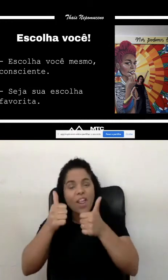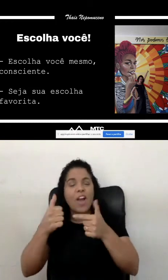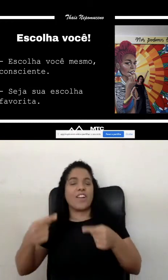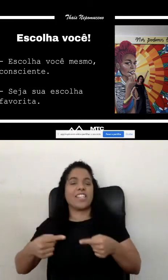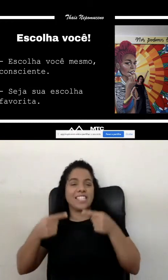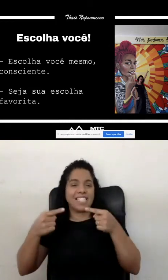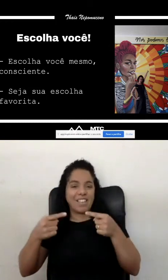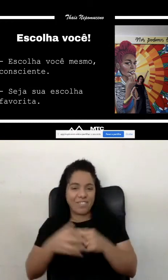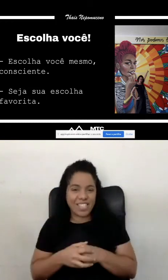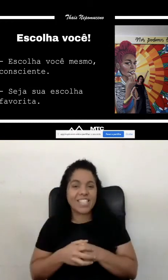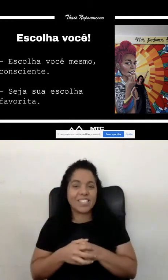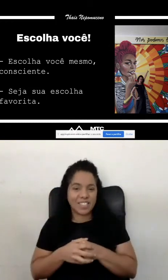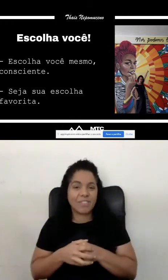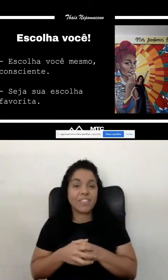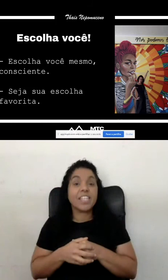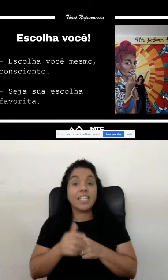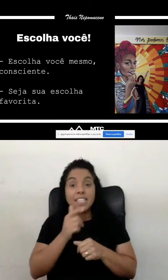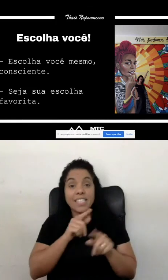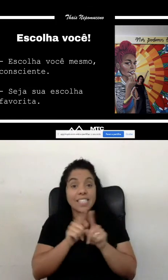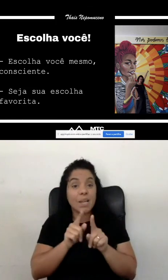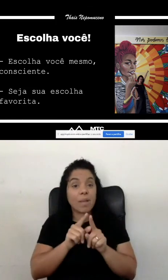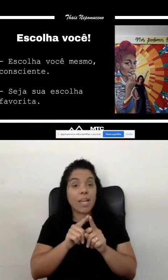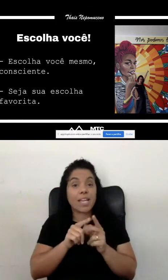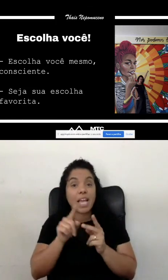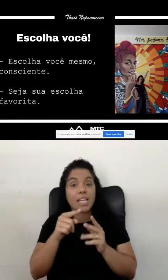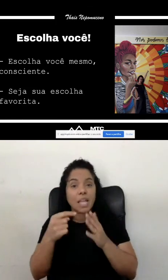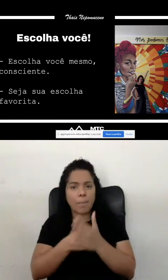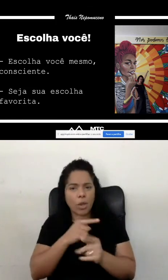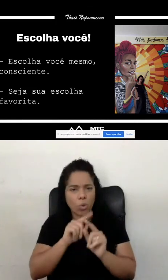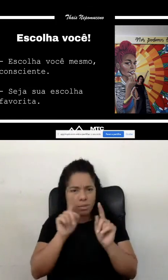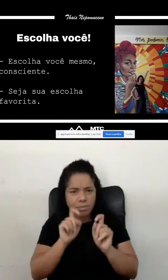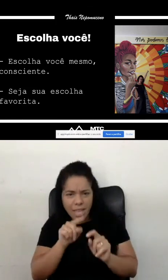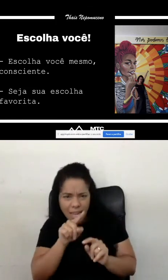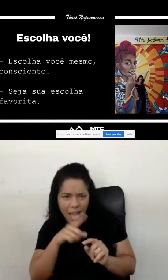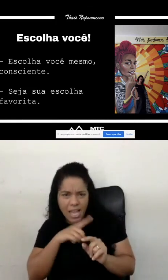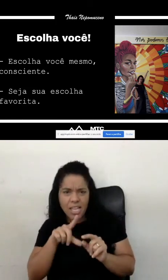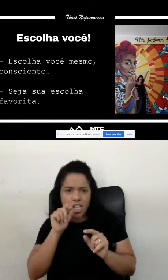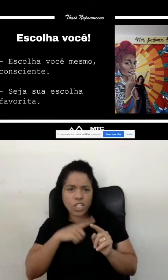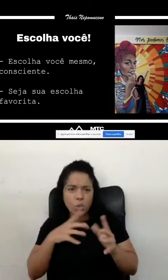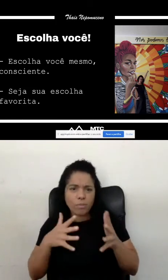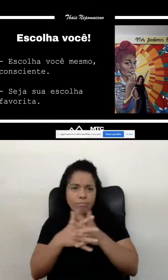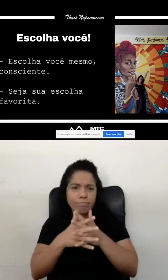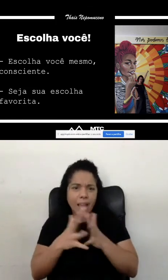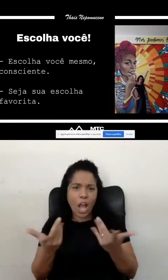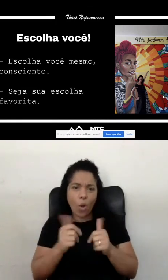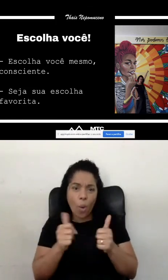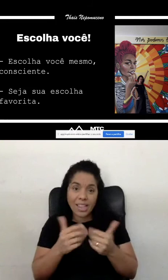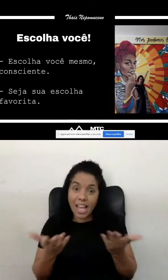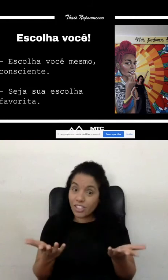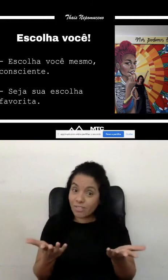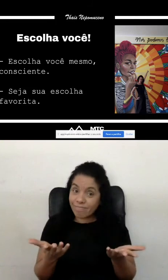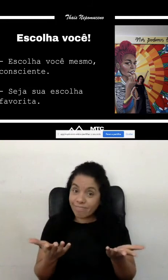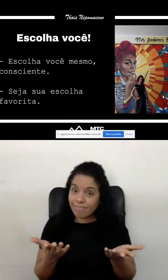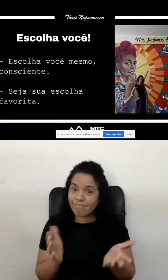né? E respondendo um pouquinho ali da pergunta, será que as escolhas matam a qualidade?